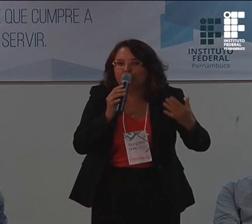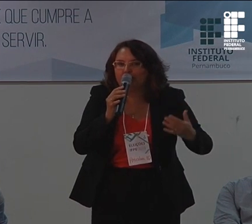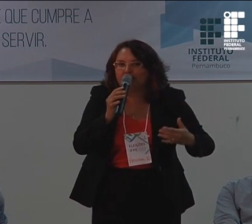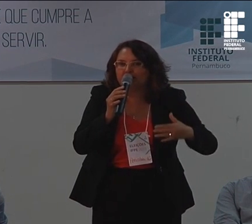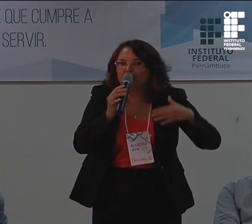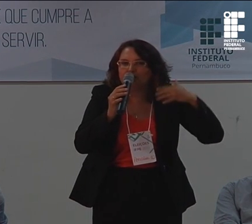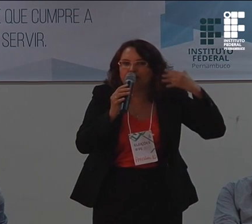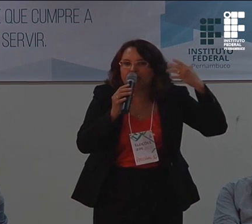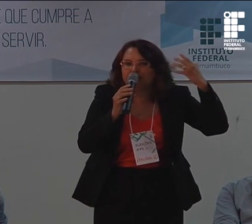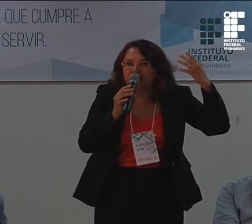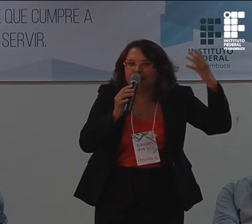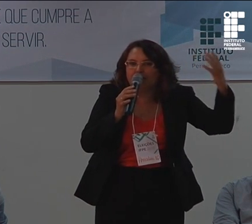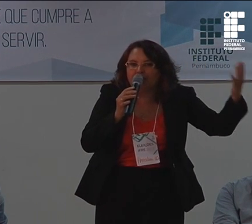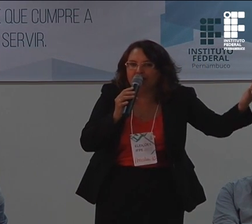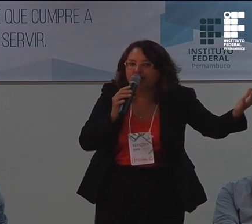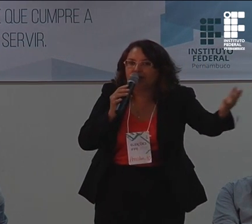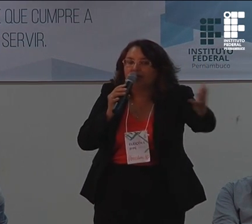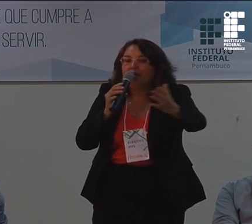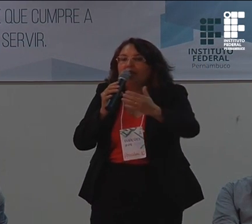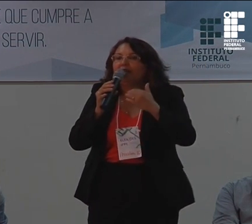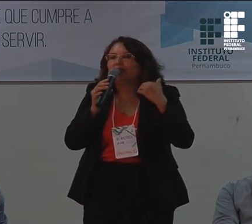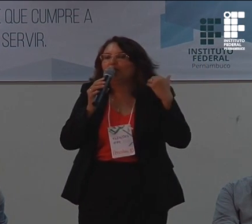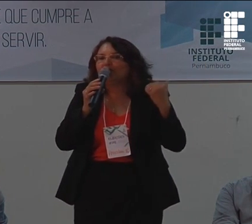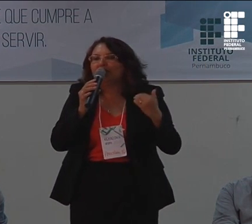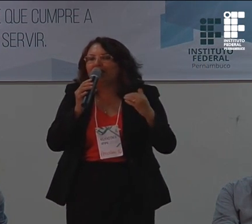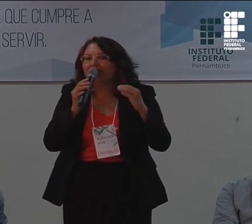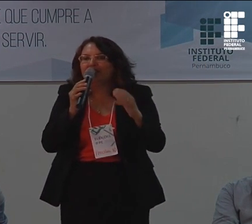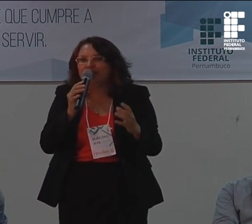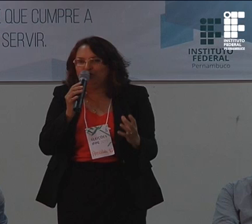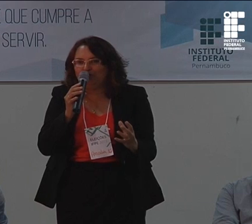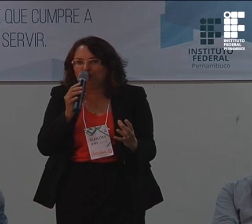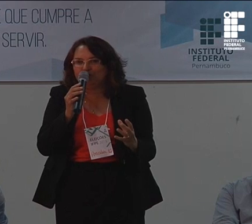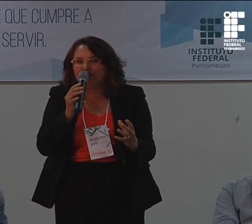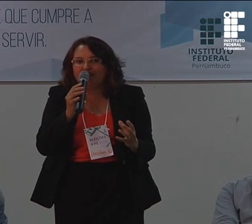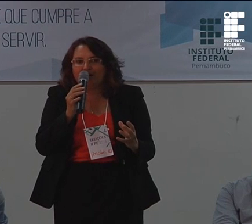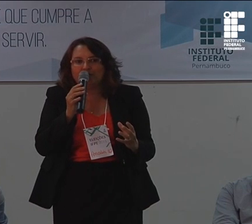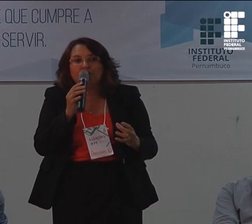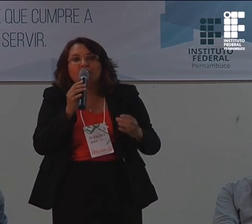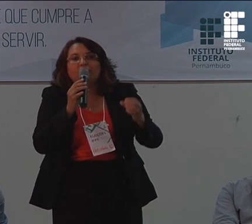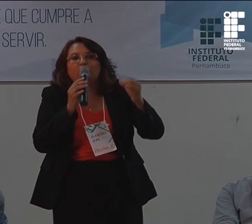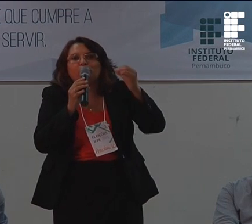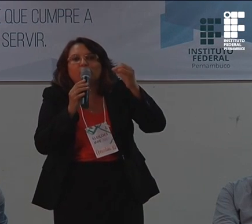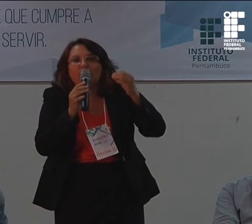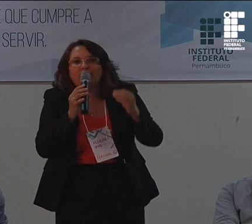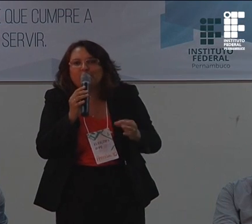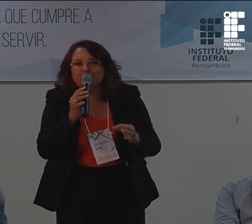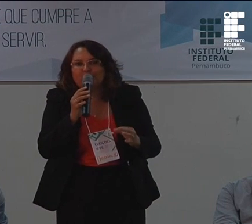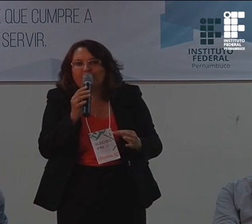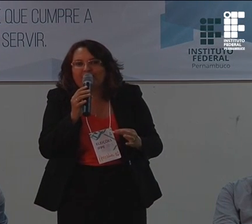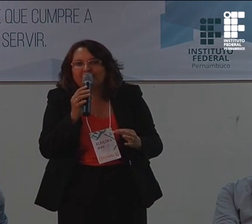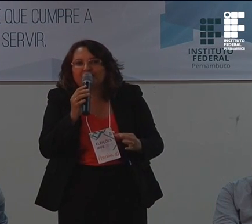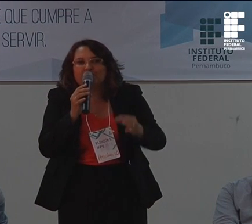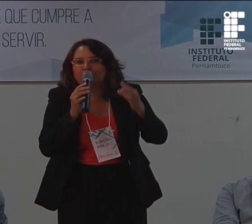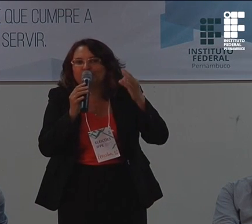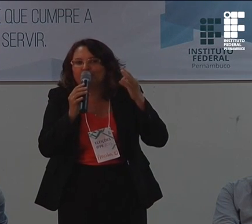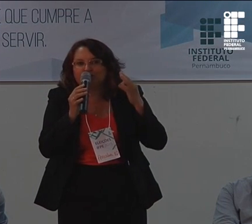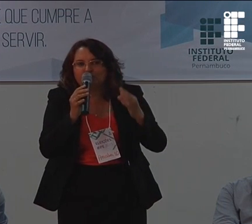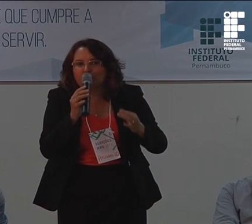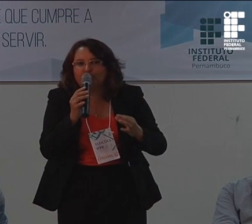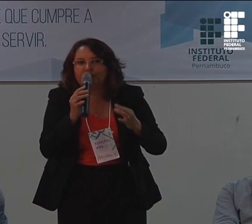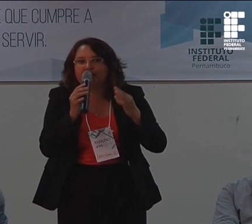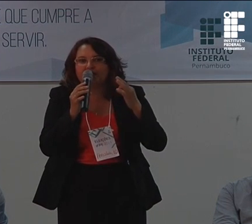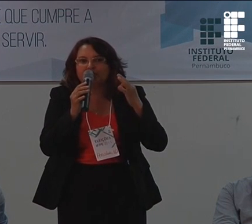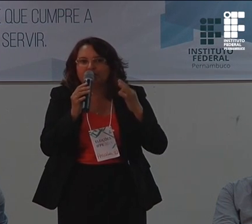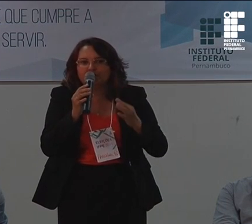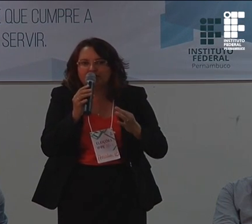do nosso coração, das nossas cabeças e da nossa alegria e do nosso diálogo, que um sorriso no coração e um sorriso